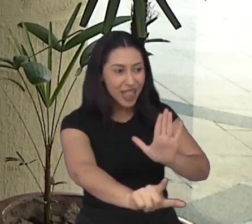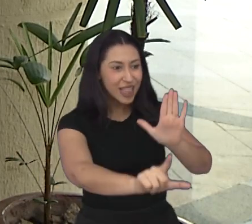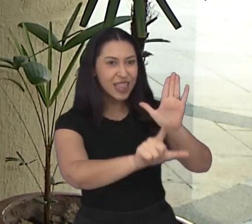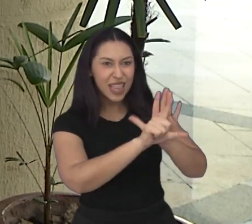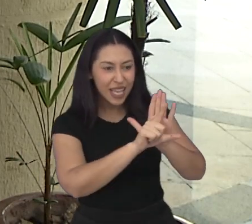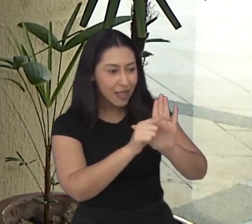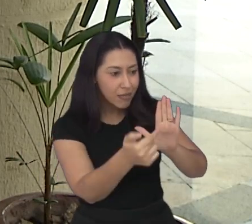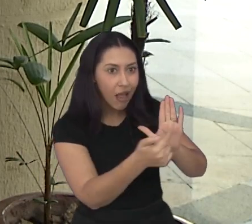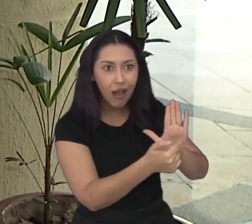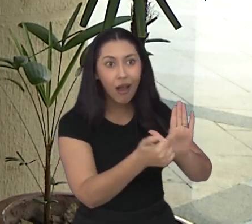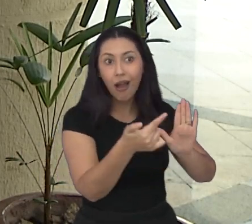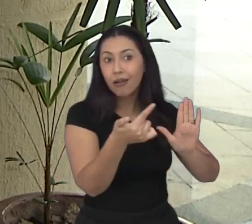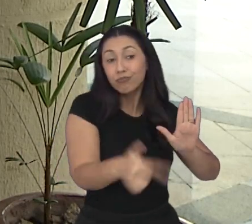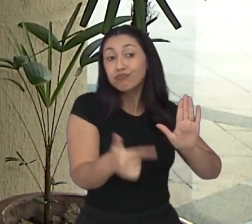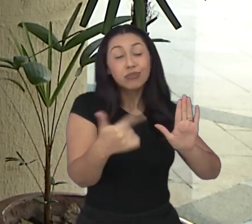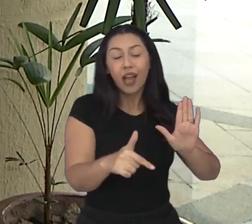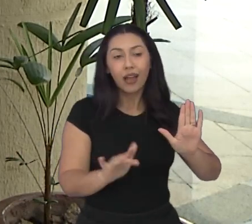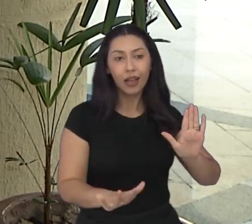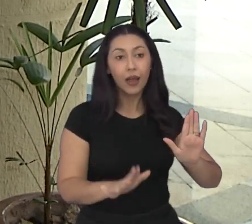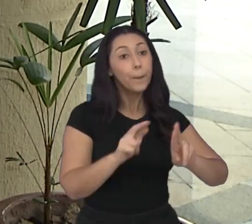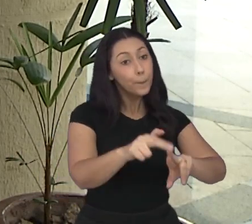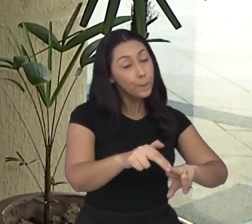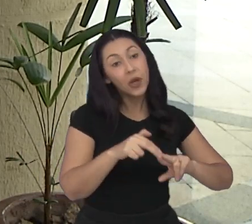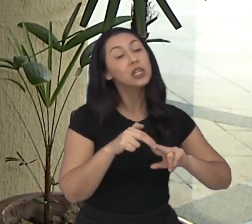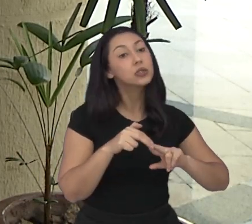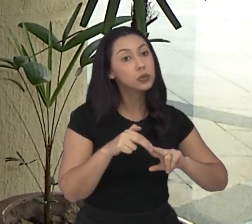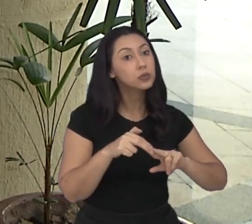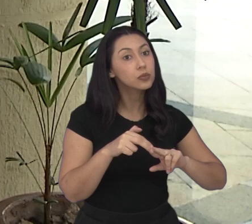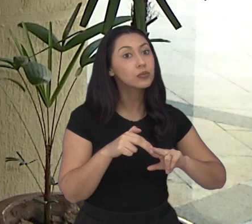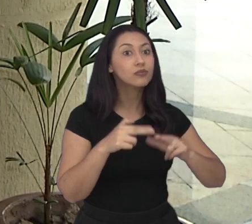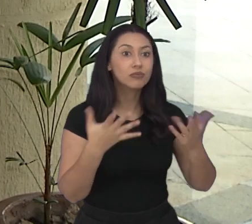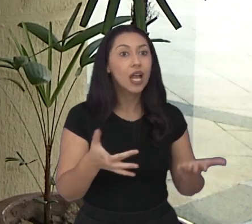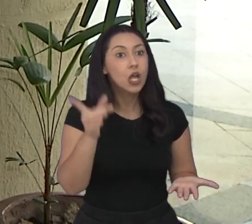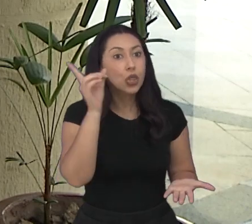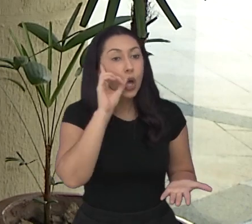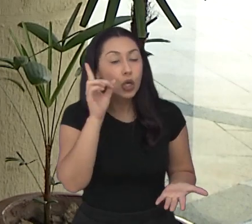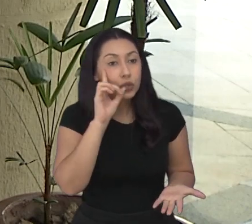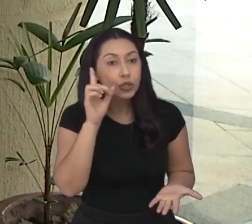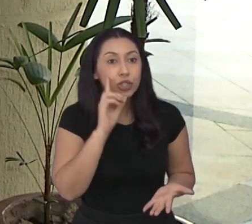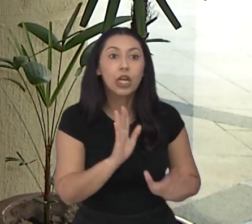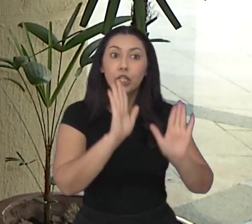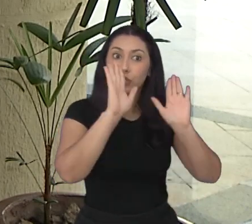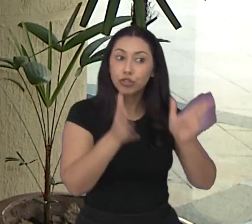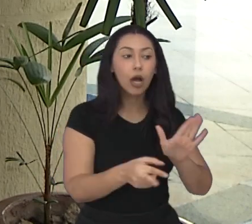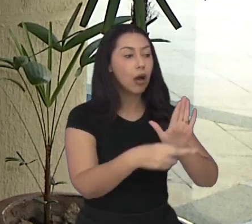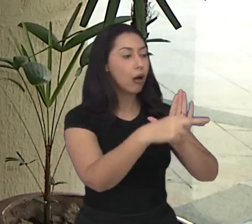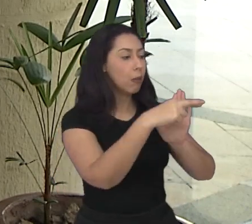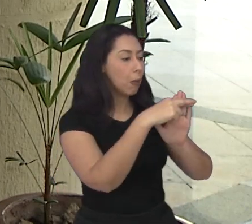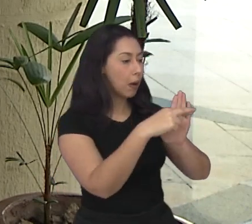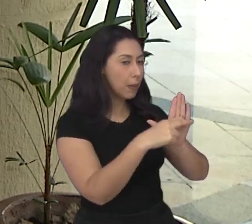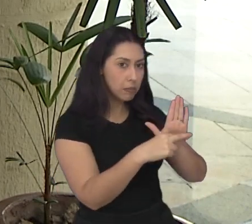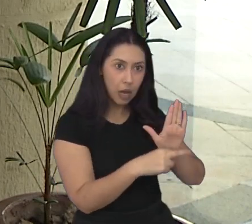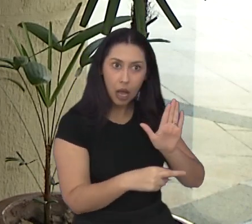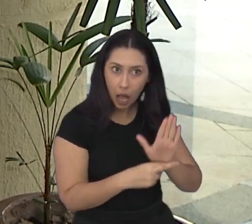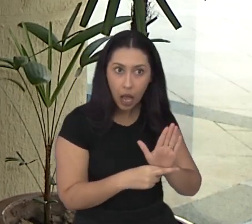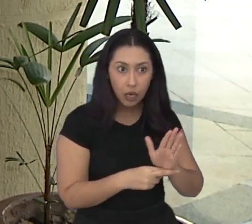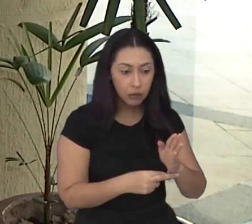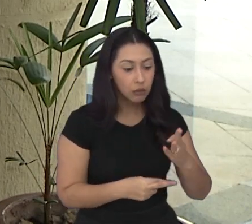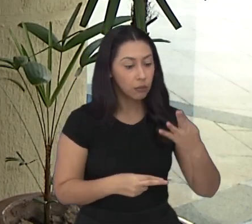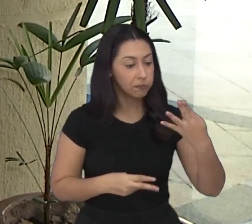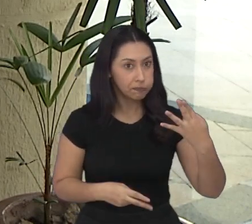está escrito ainda na legislação. Então, situações como essa, que no dia a dia já está regulamentado através